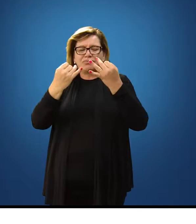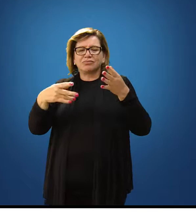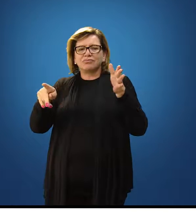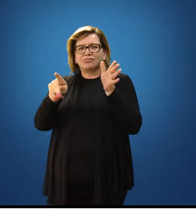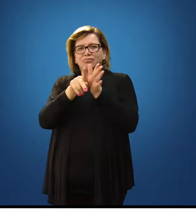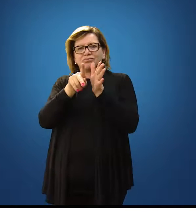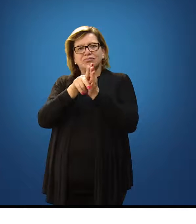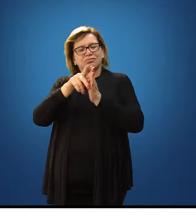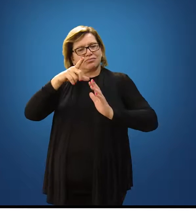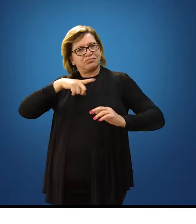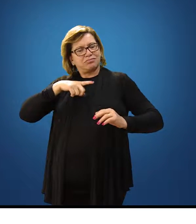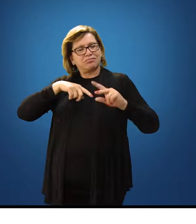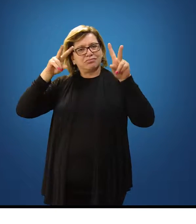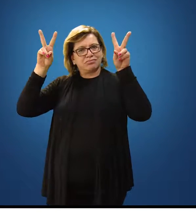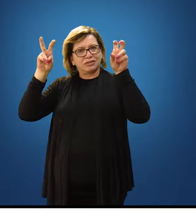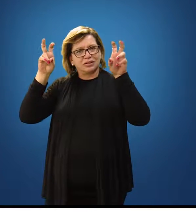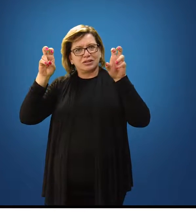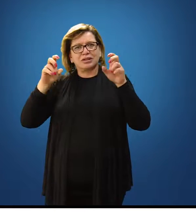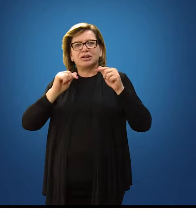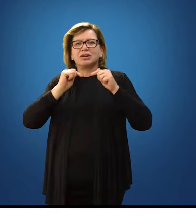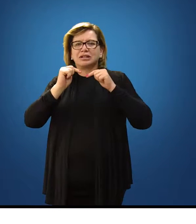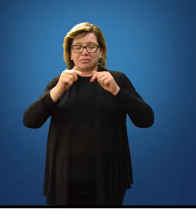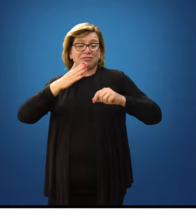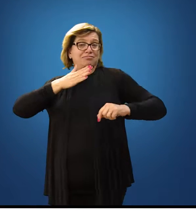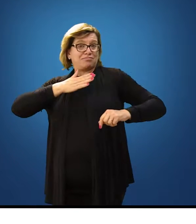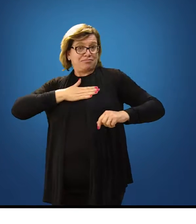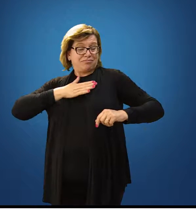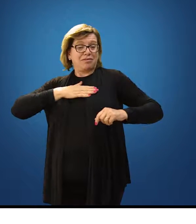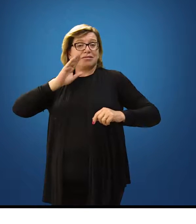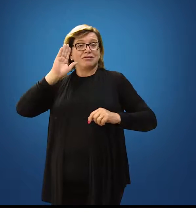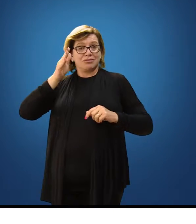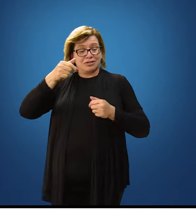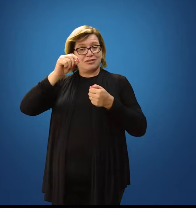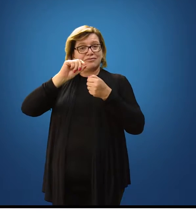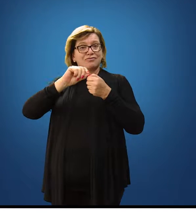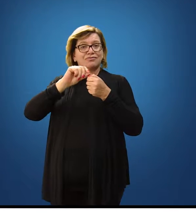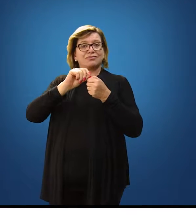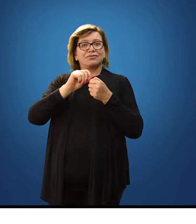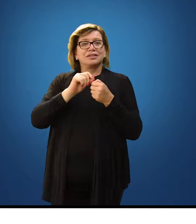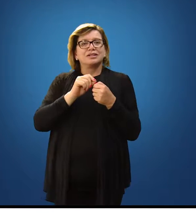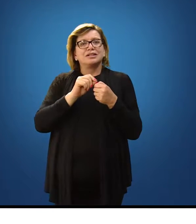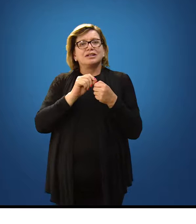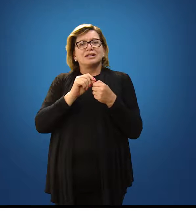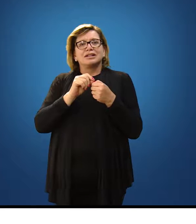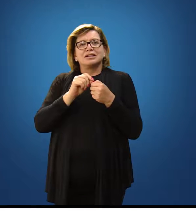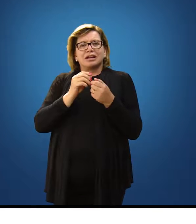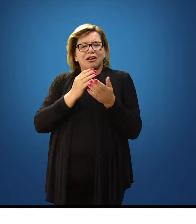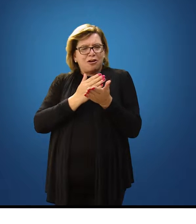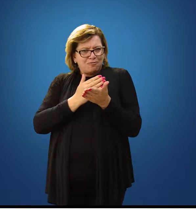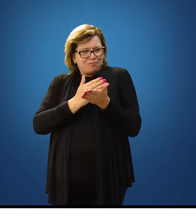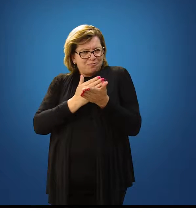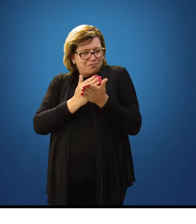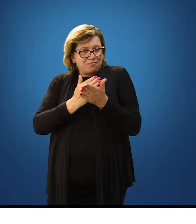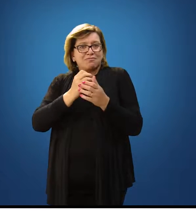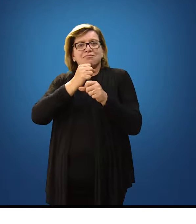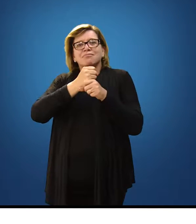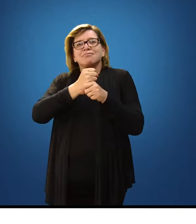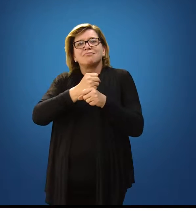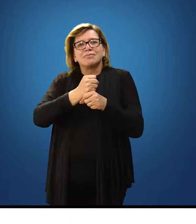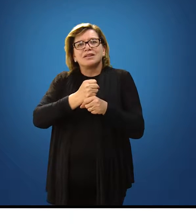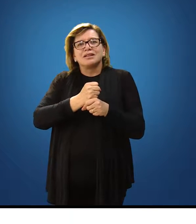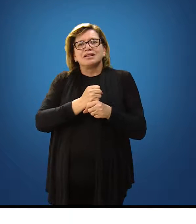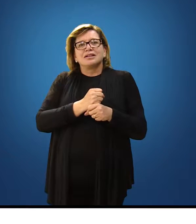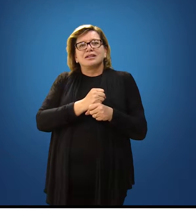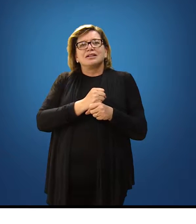de faxinais. Esse trabalho é meu, eu concluí ele no início desse ano.